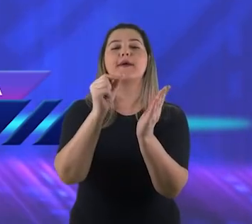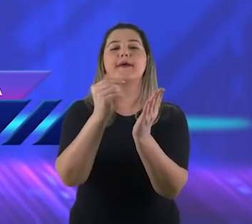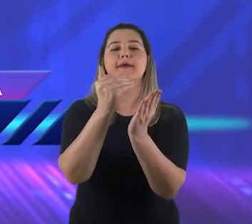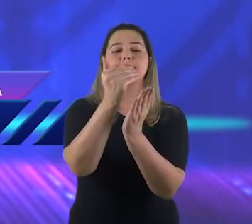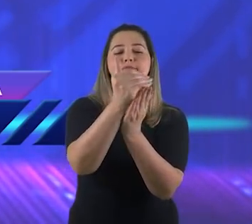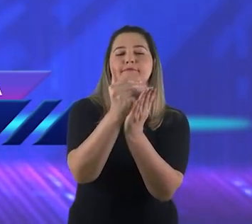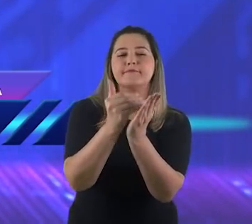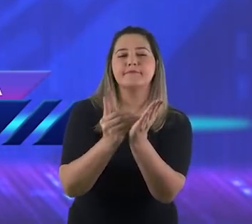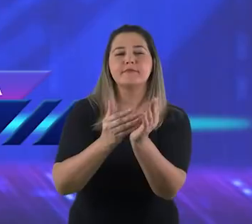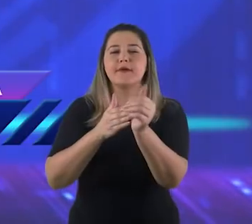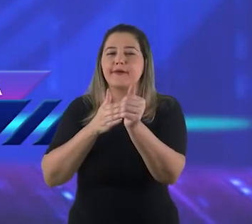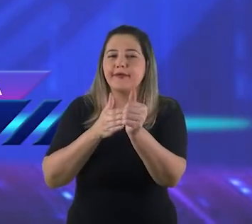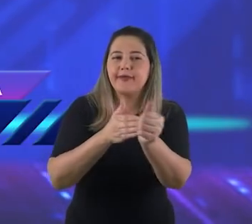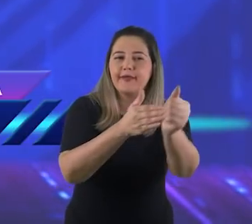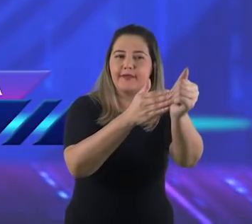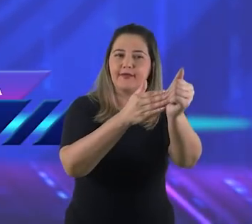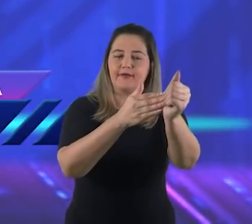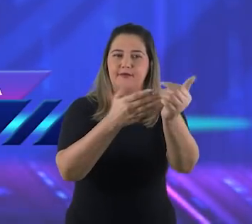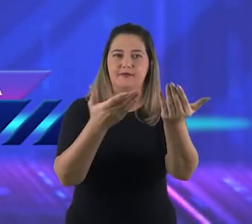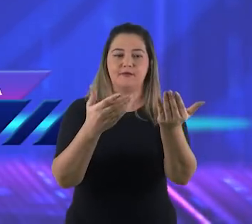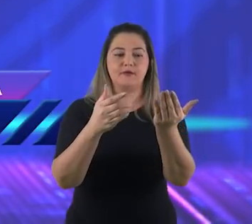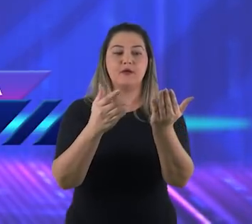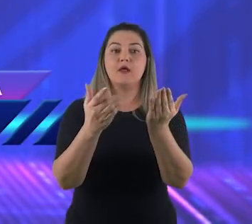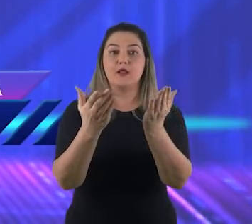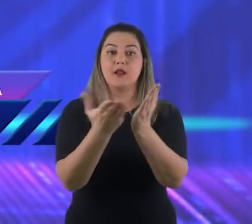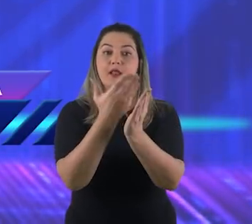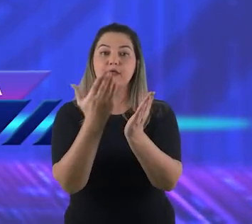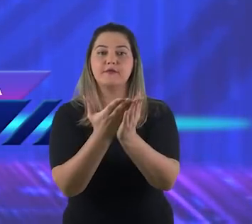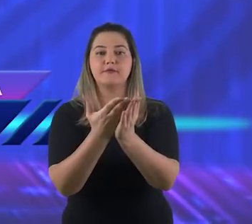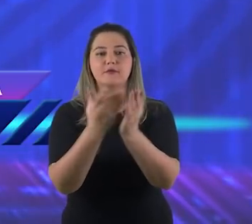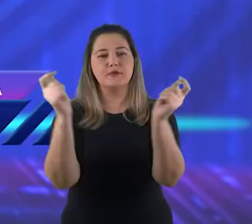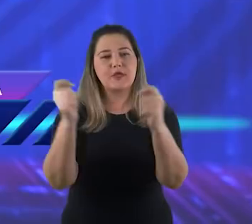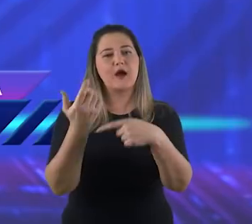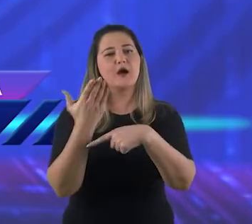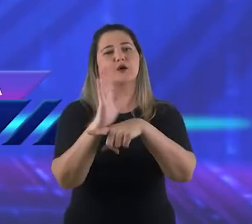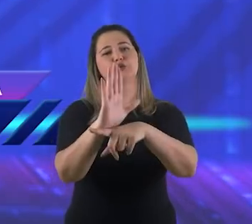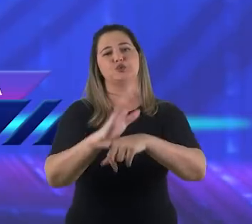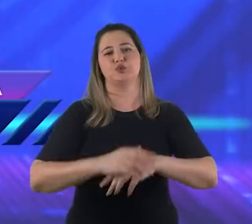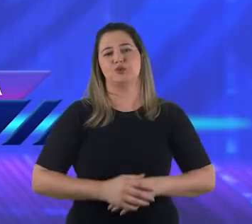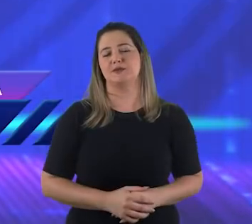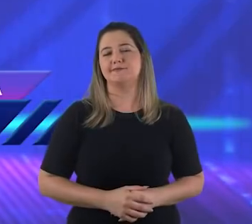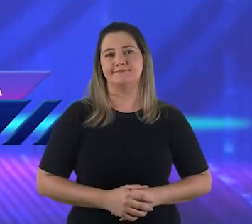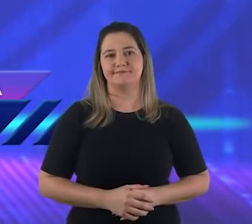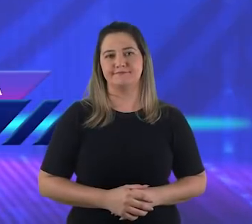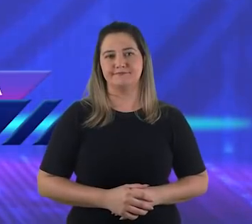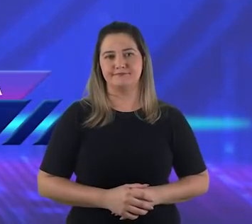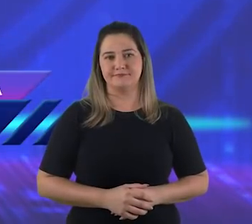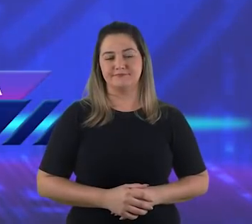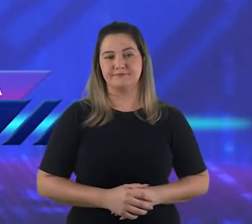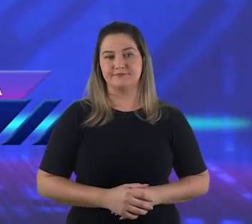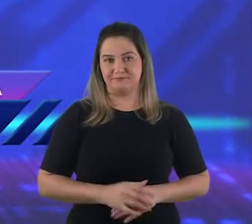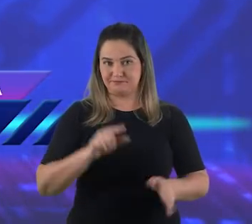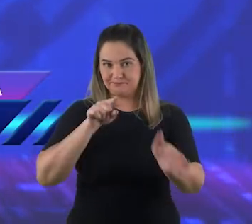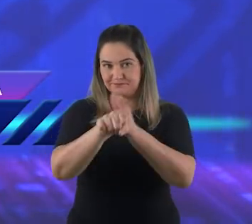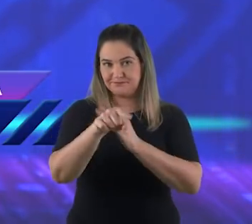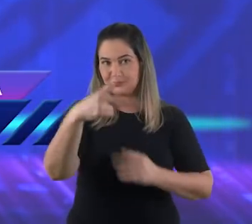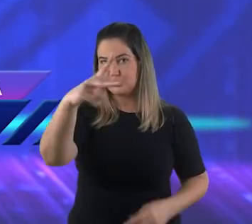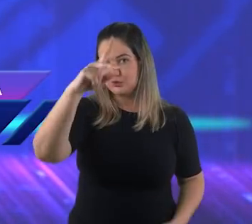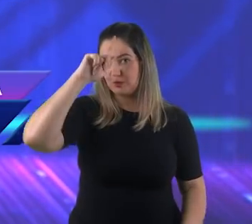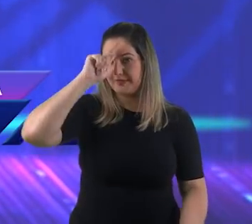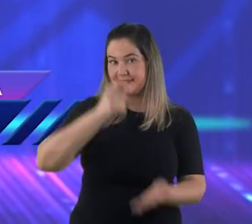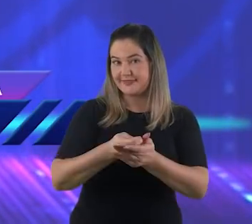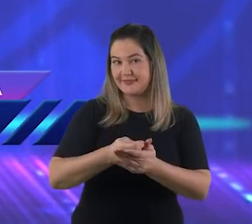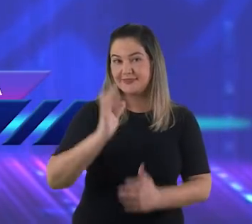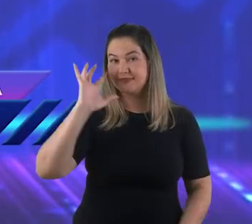livro base. É isso mesmo. O que é que você vai fazer? Qual é a sua decisão?